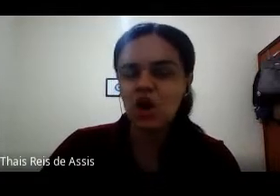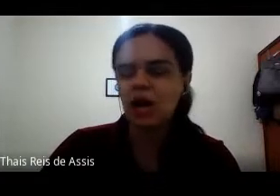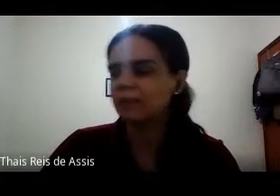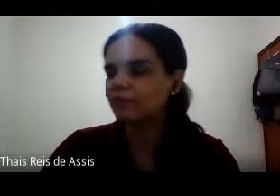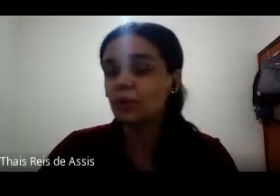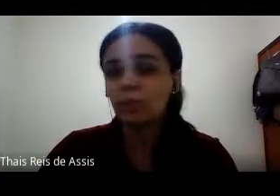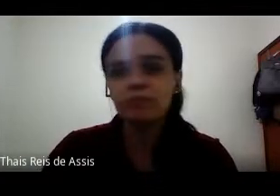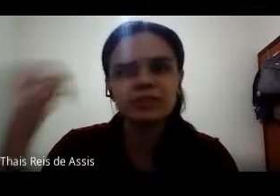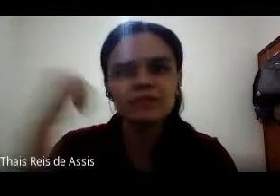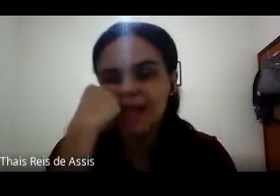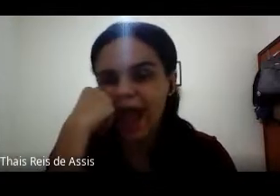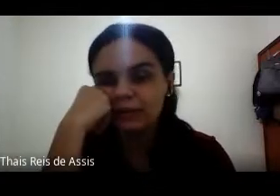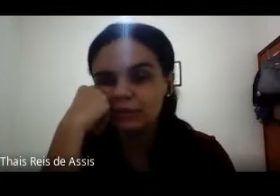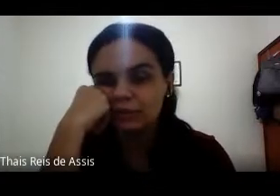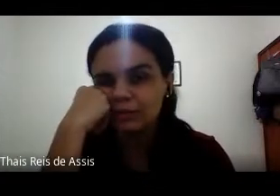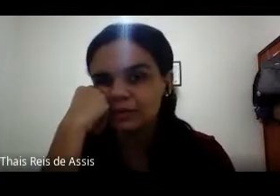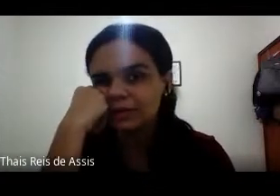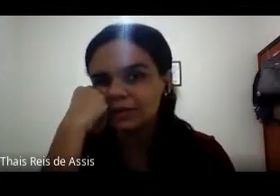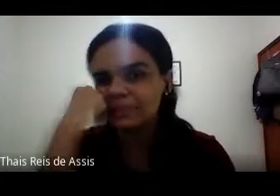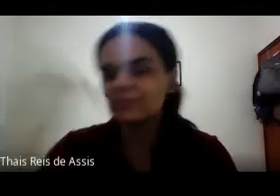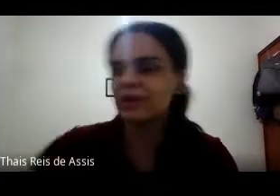não choca? Eu falo, não, você escreveu isso errado?